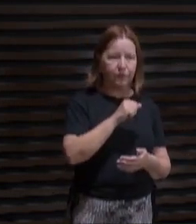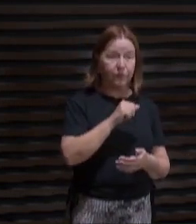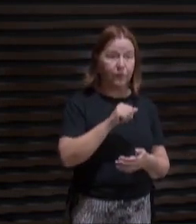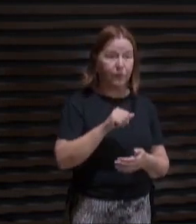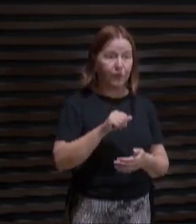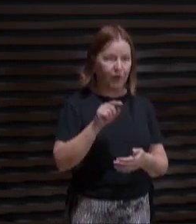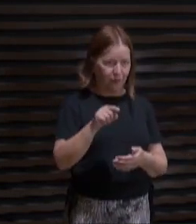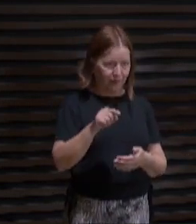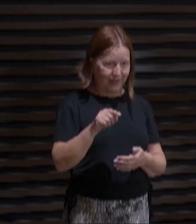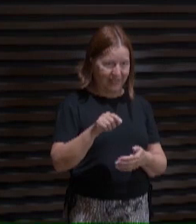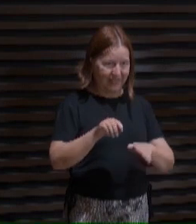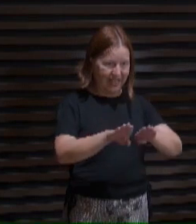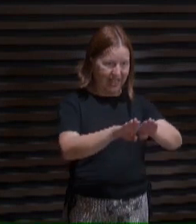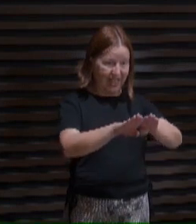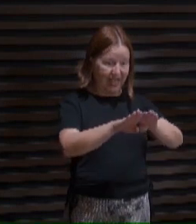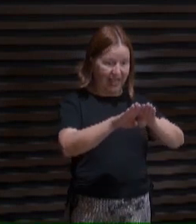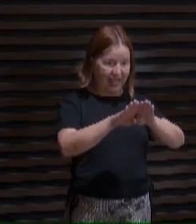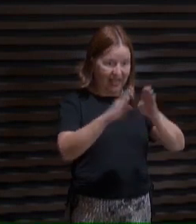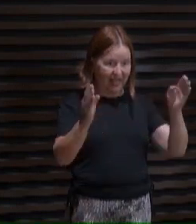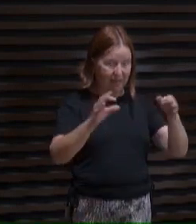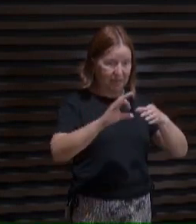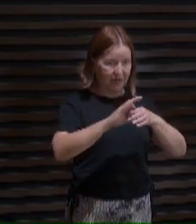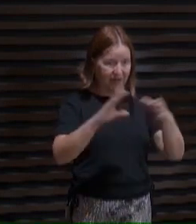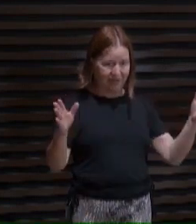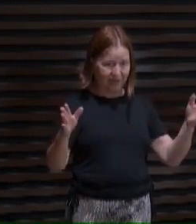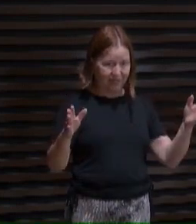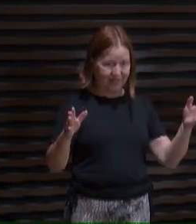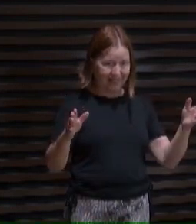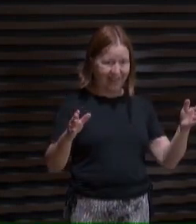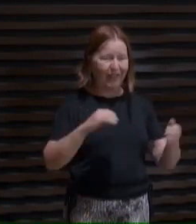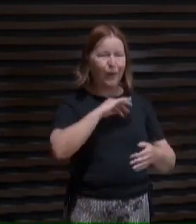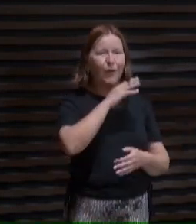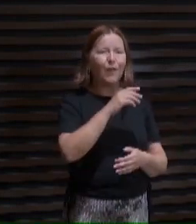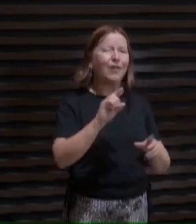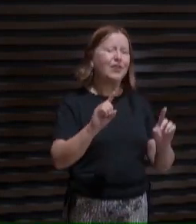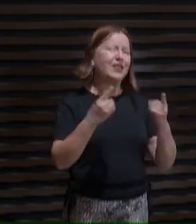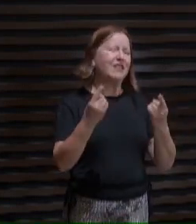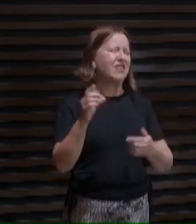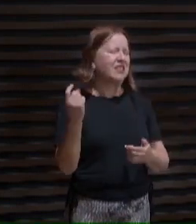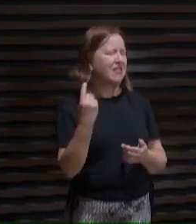e solta, ele se basta, ele se defende sozinho. Pode deixar.